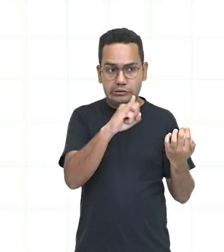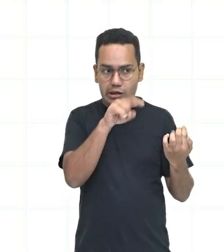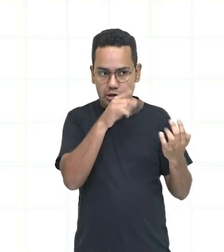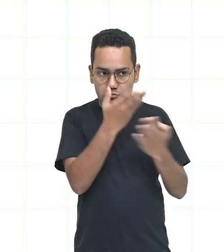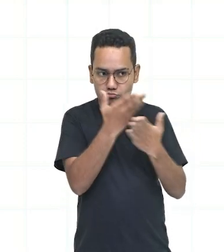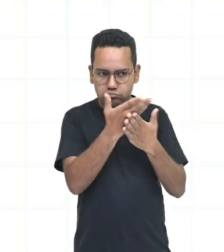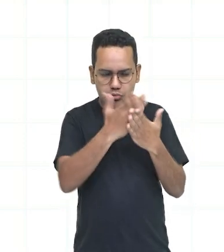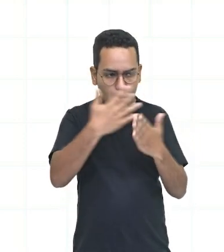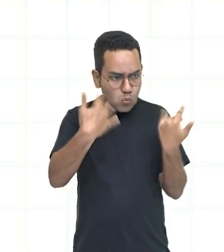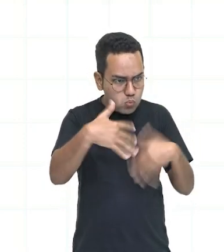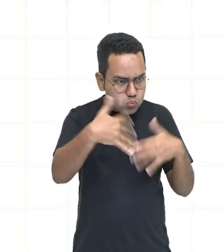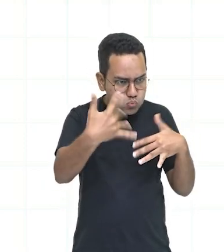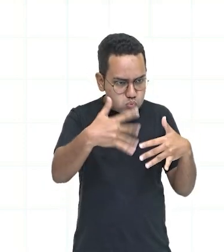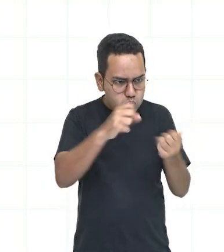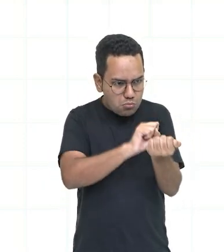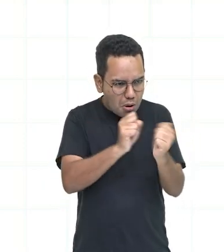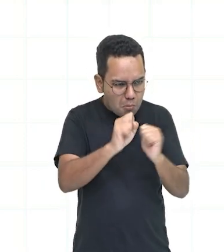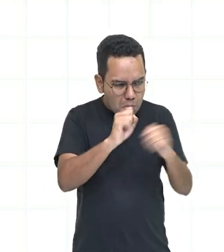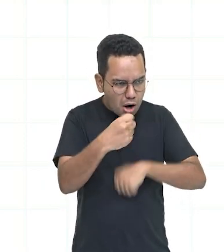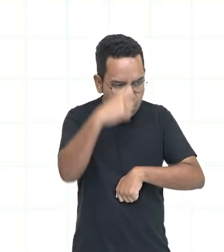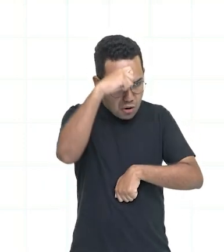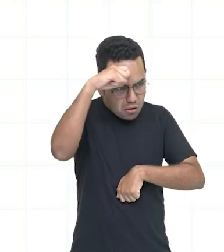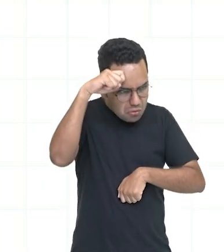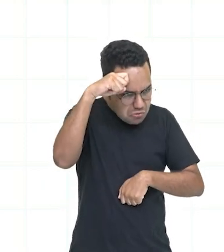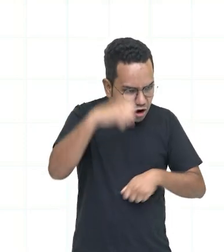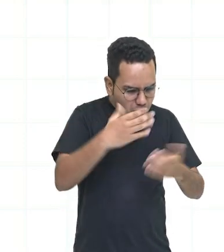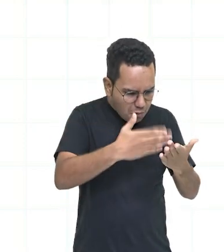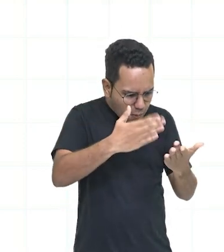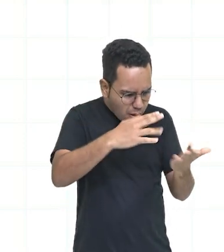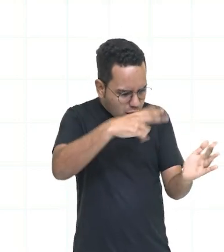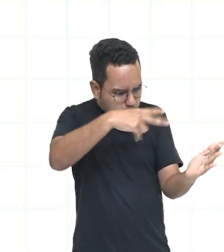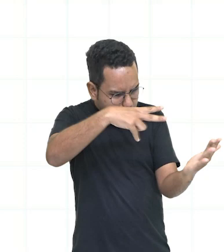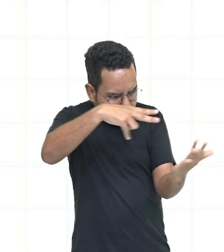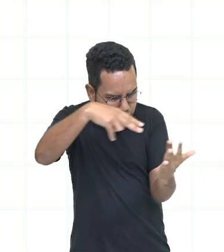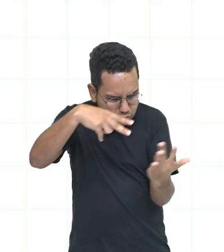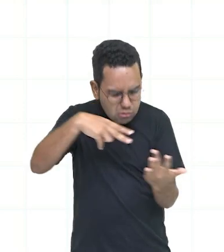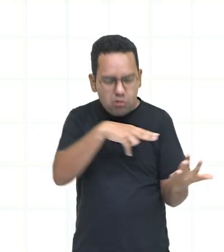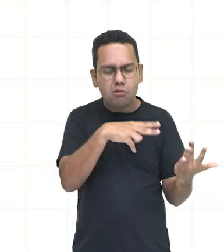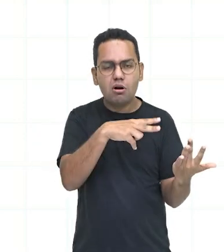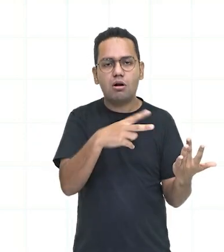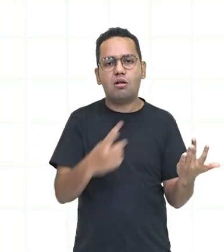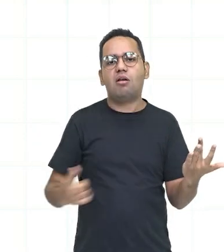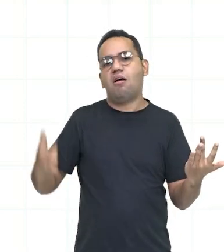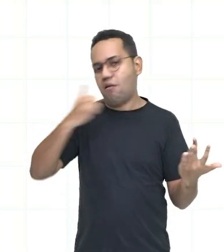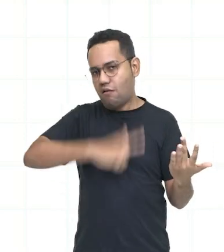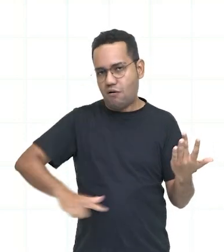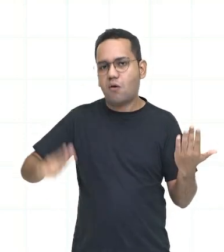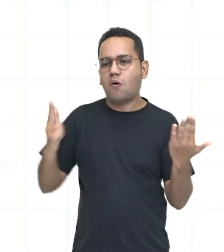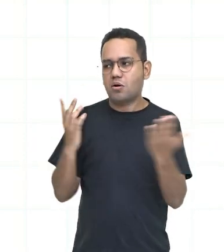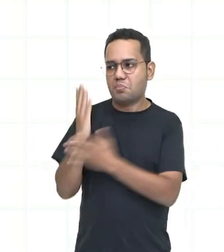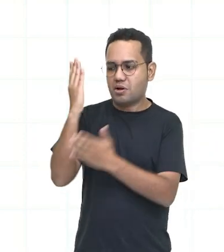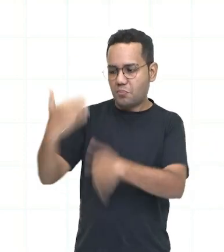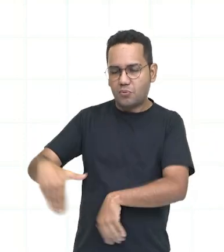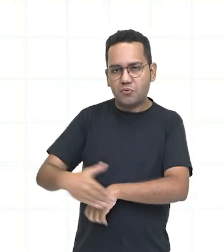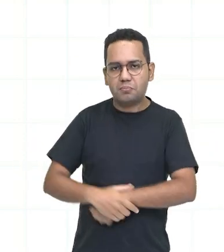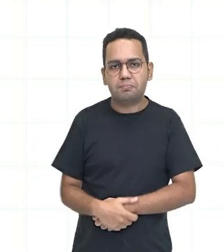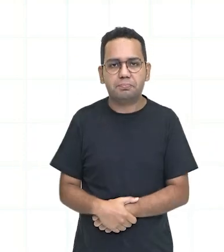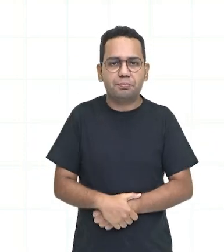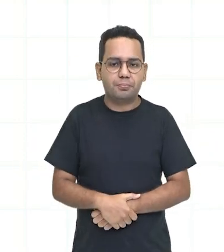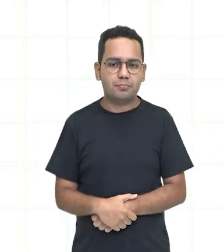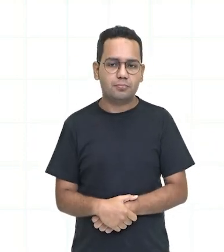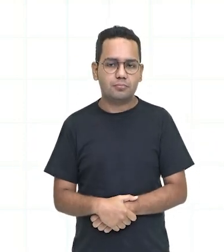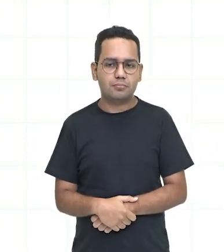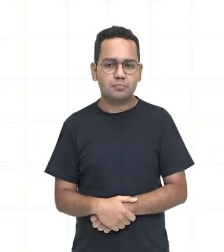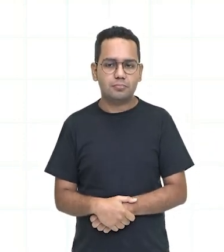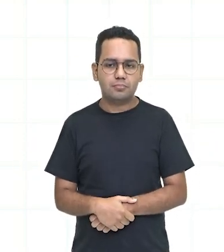bastante, e aí a consequência, né, que depende dessa primeira é passar no exame, tá certo?